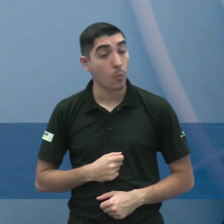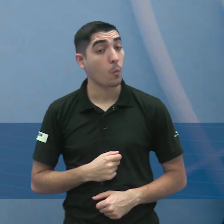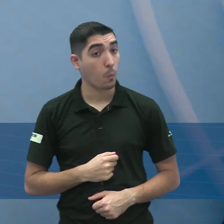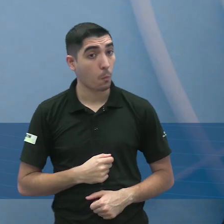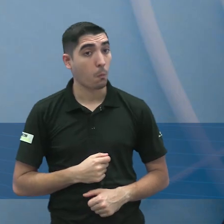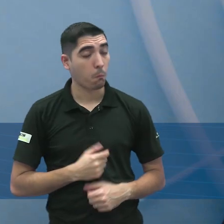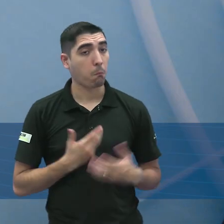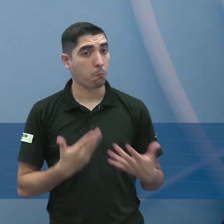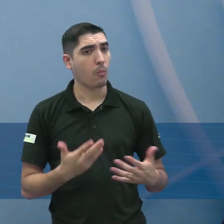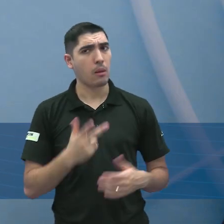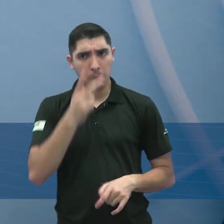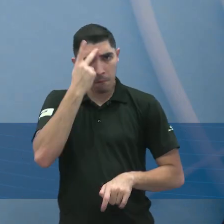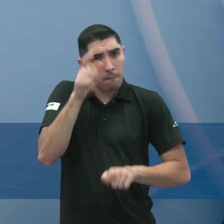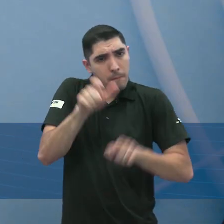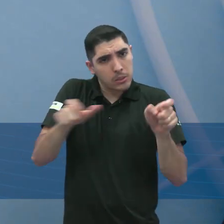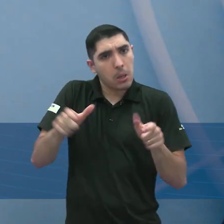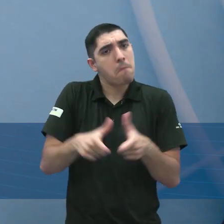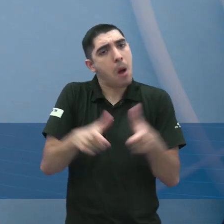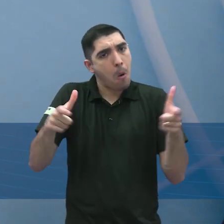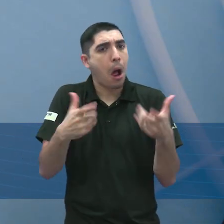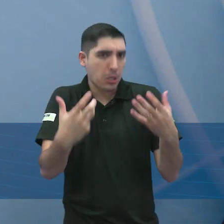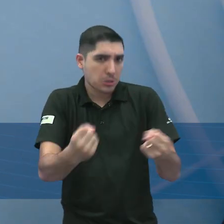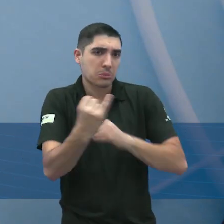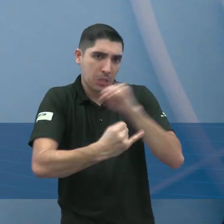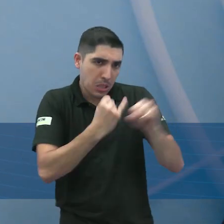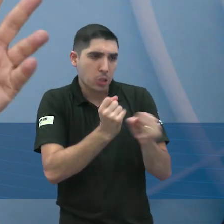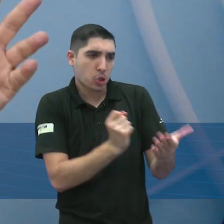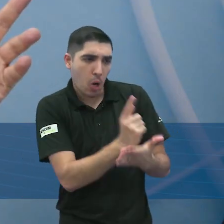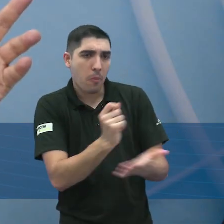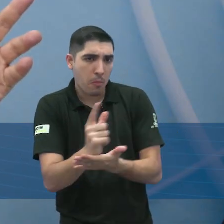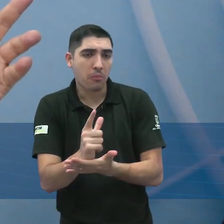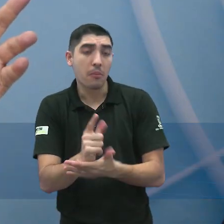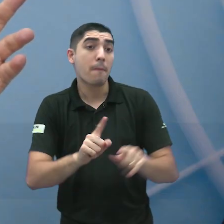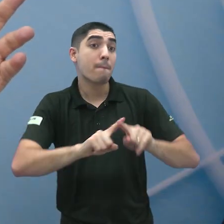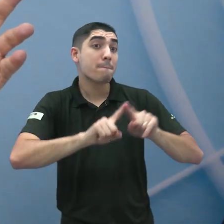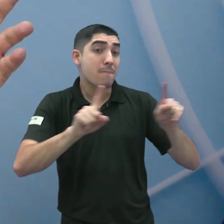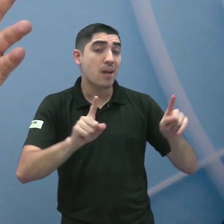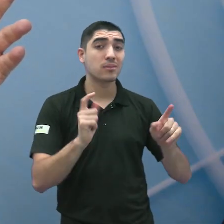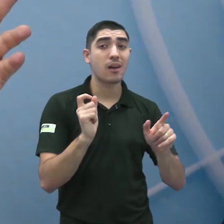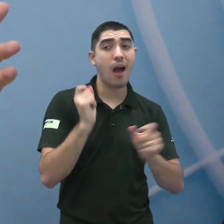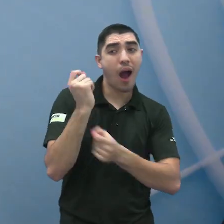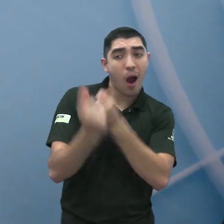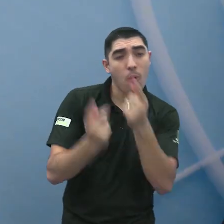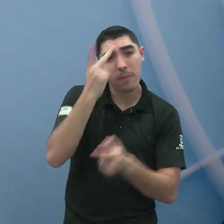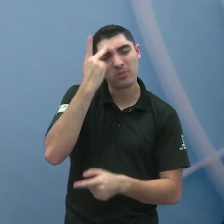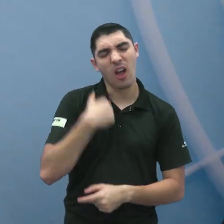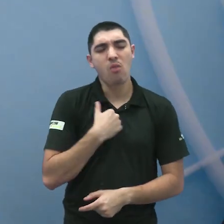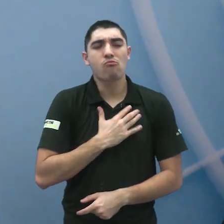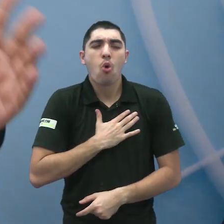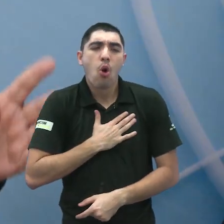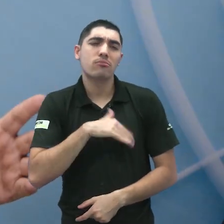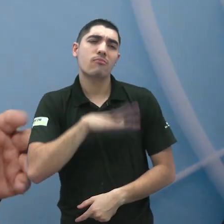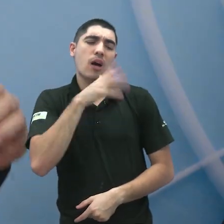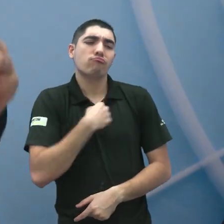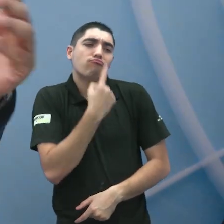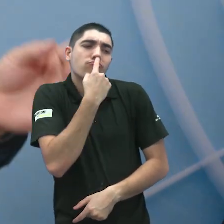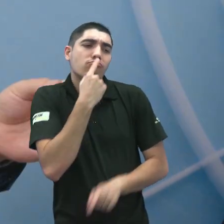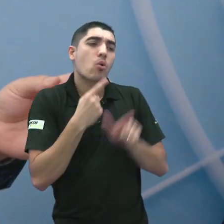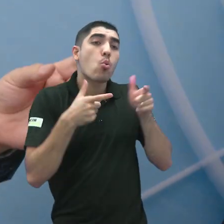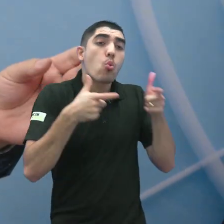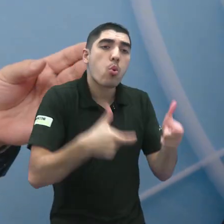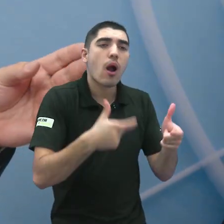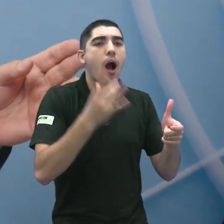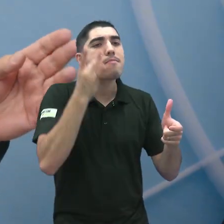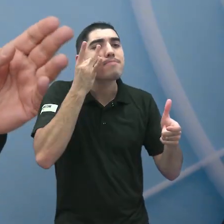que as pessoas tenham comprado mais pela internet, mas ainda, gente, né, Renato, tem as pessoas que preferem ir até o local,